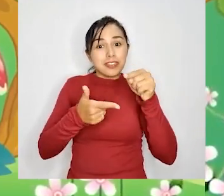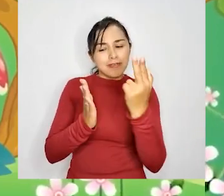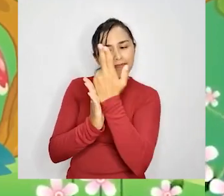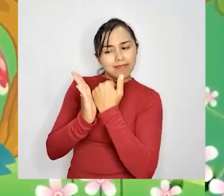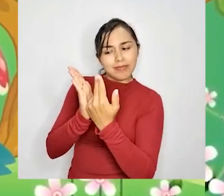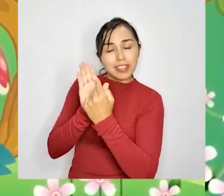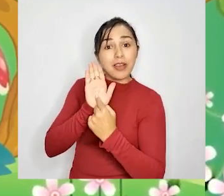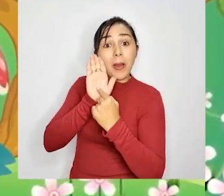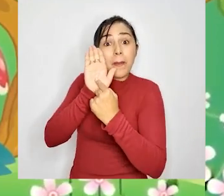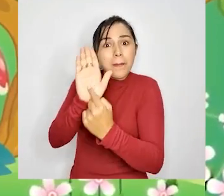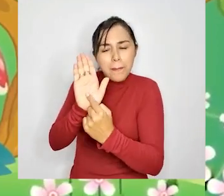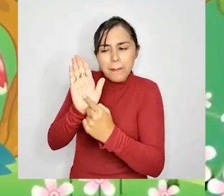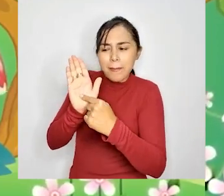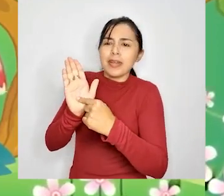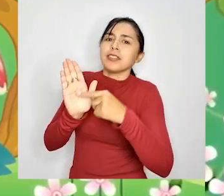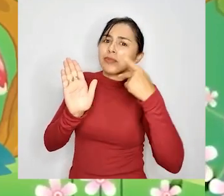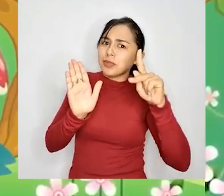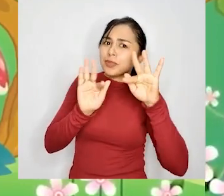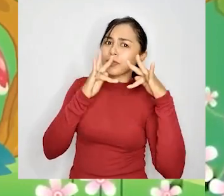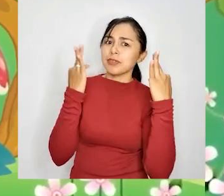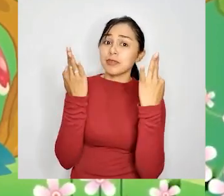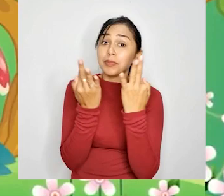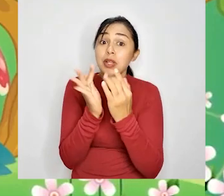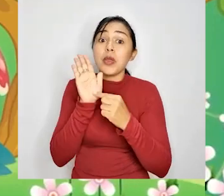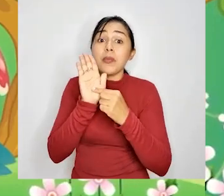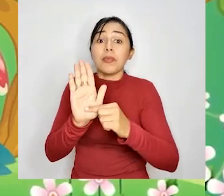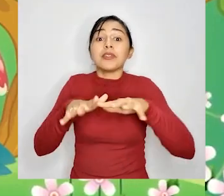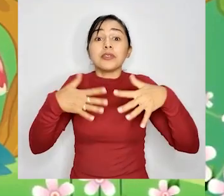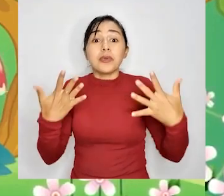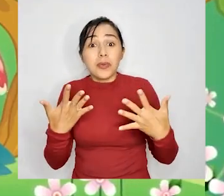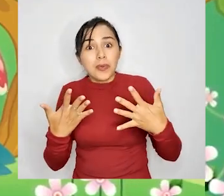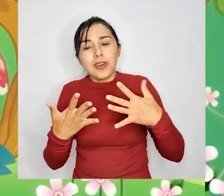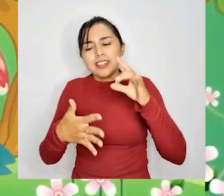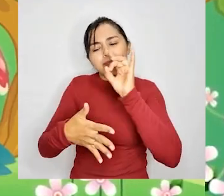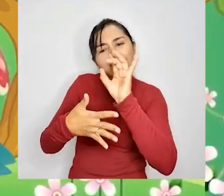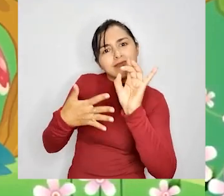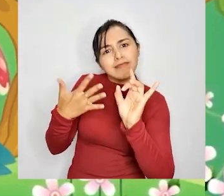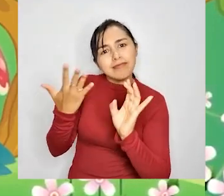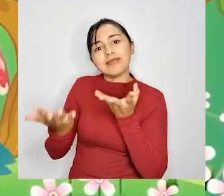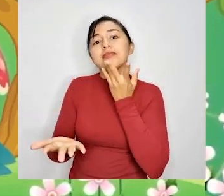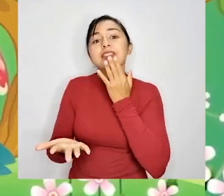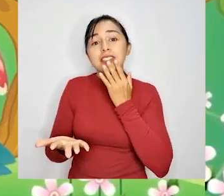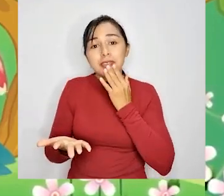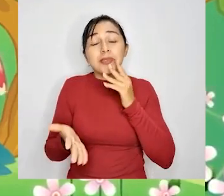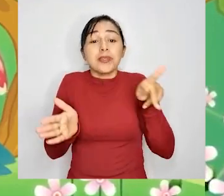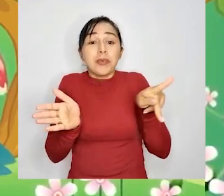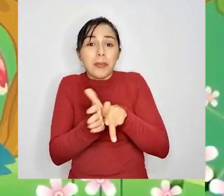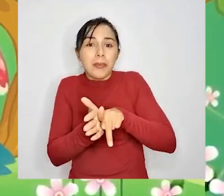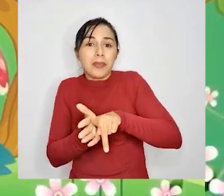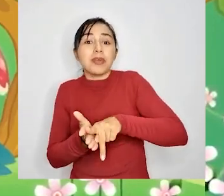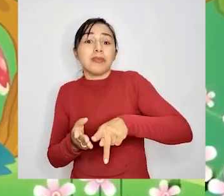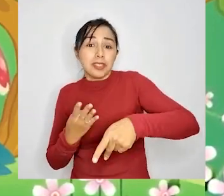família, dizendo o nome de cada uma das cores, que são as mesmas que estão presentes no